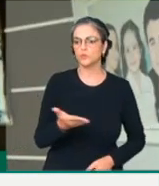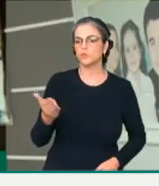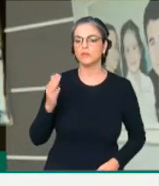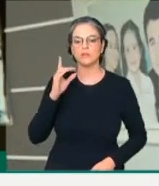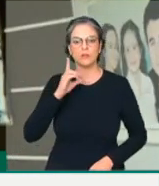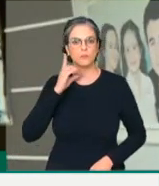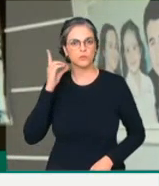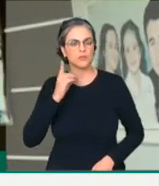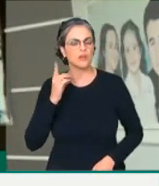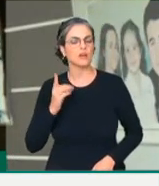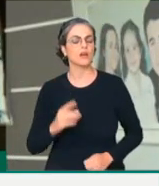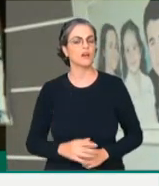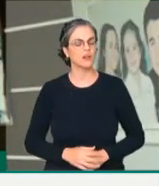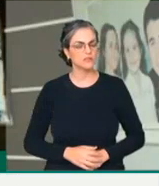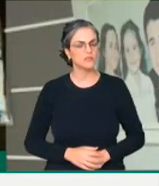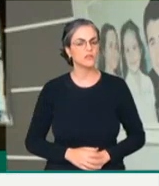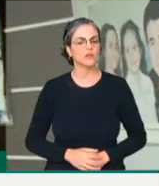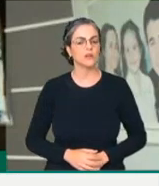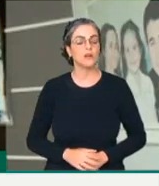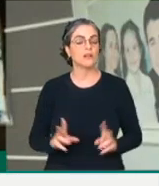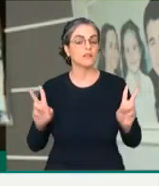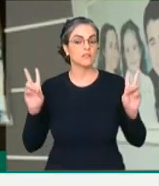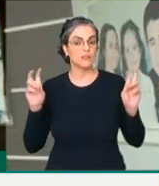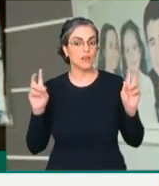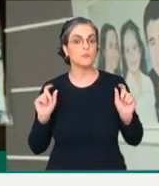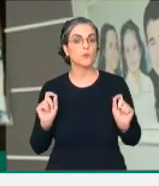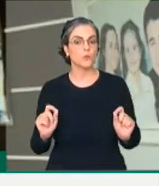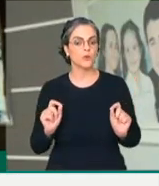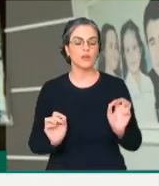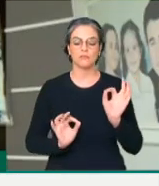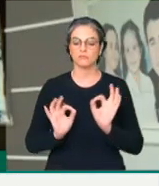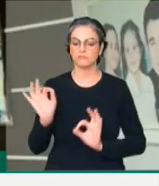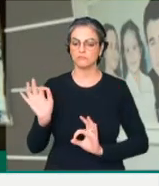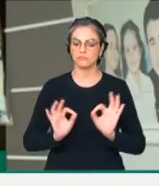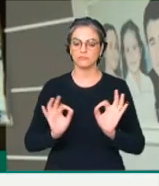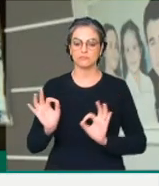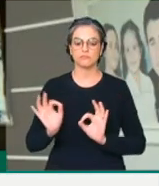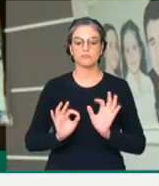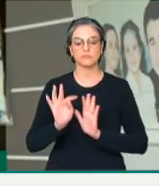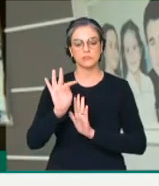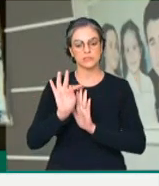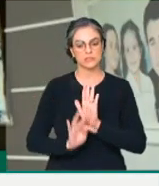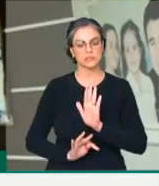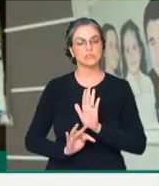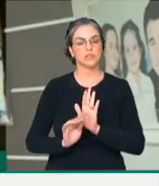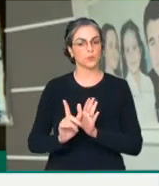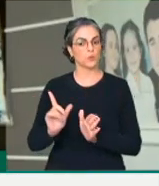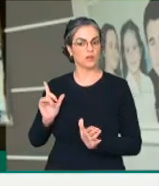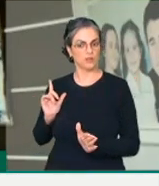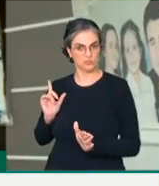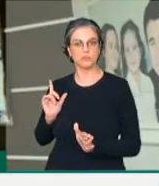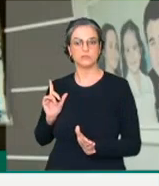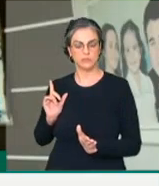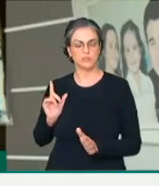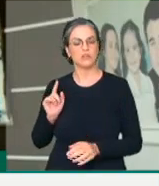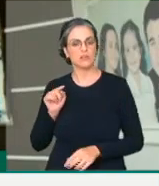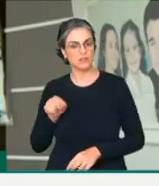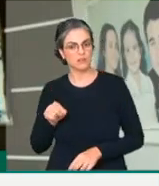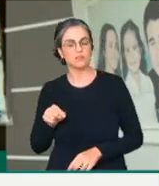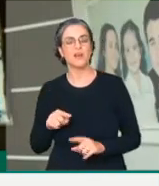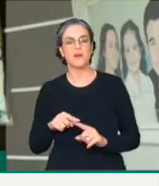parlamentares responsável pela formatação do texto preliminar. Mas, à